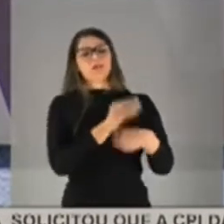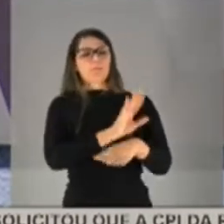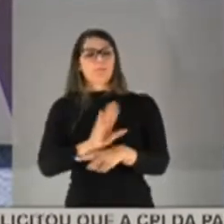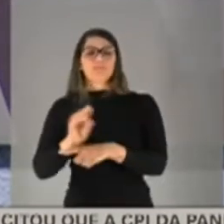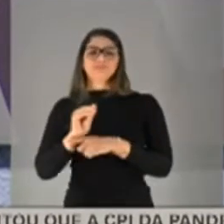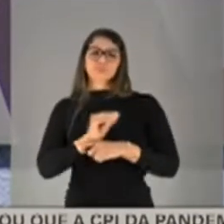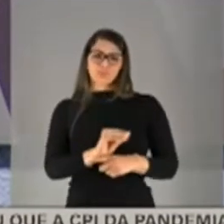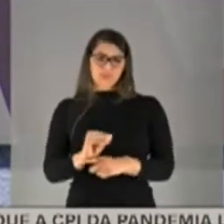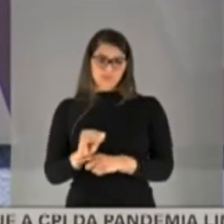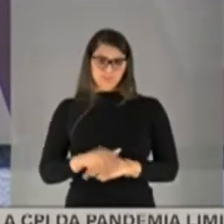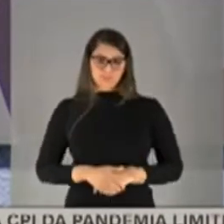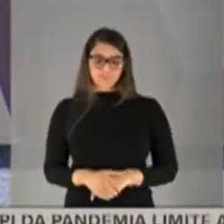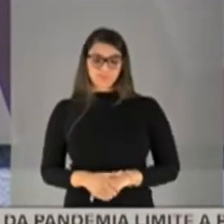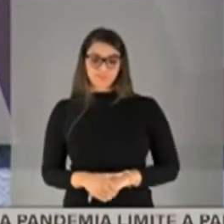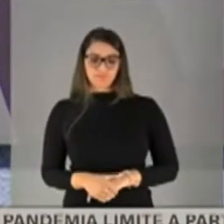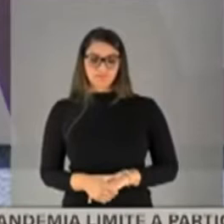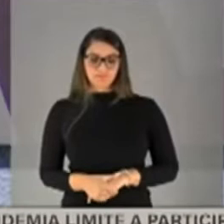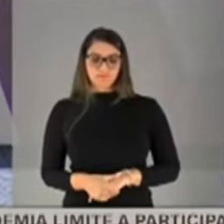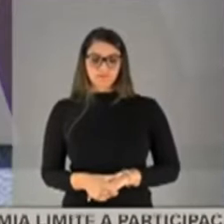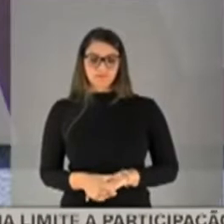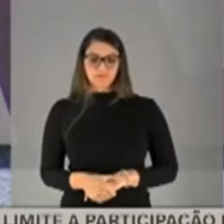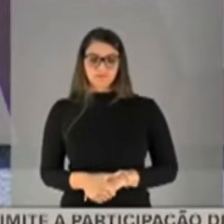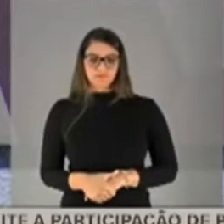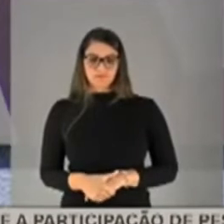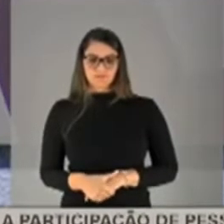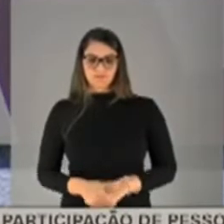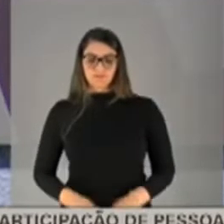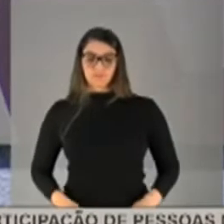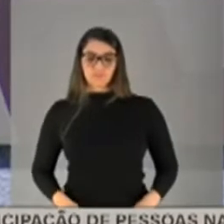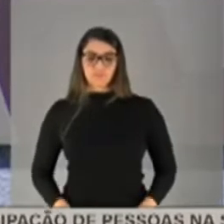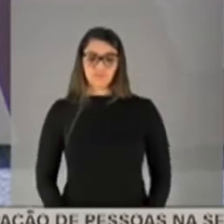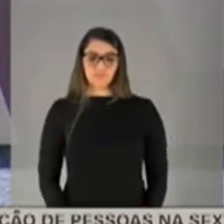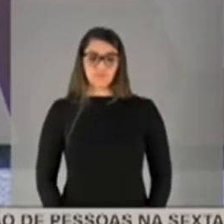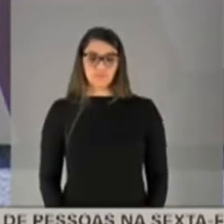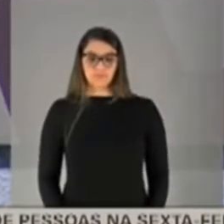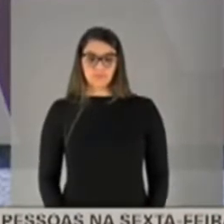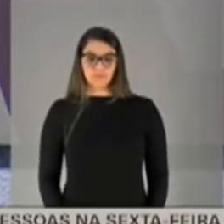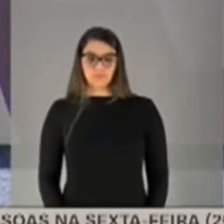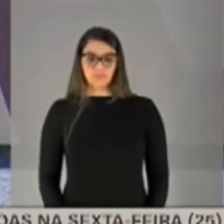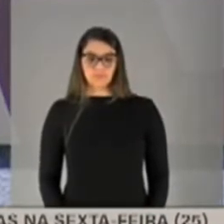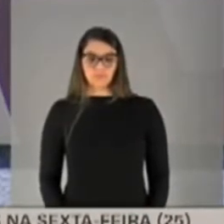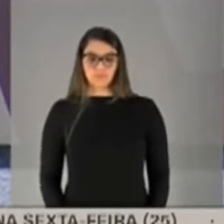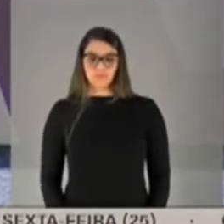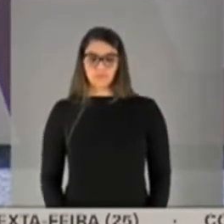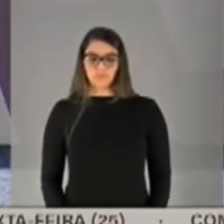salvar a vida. O próximo slide, por favor. Meu tempo está acabando, eu vou pedir... Aqui é uma informação